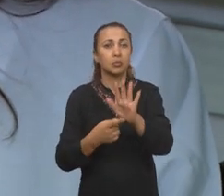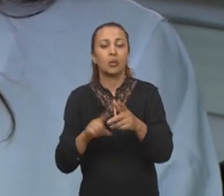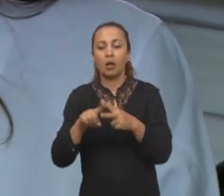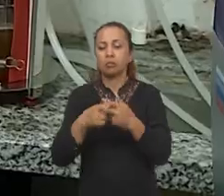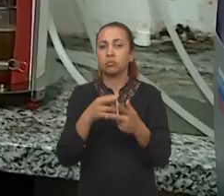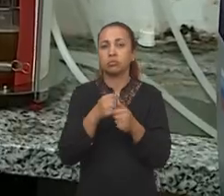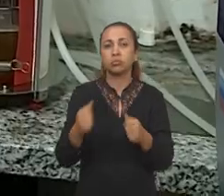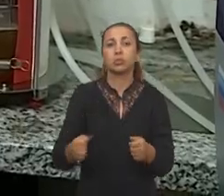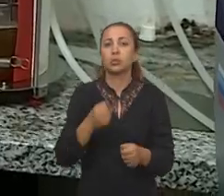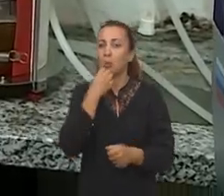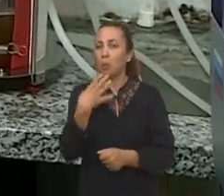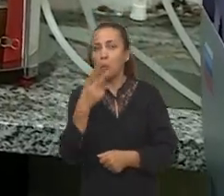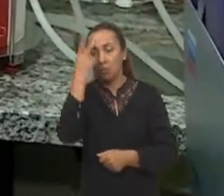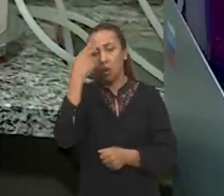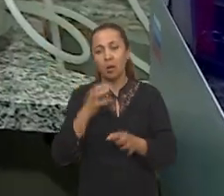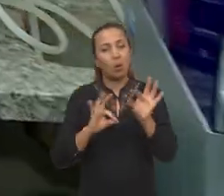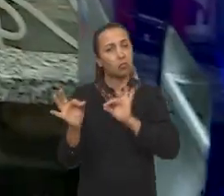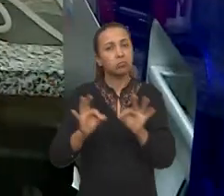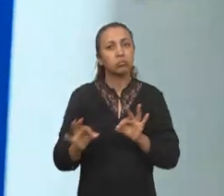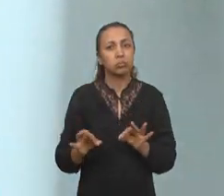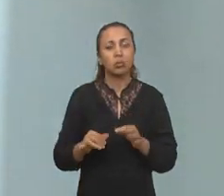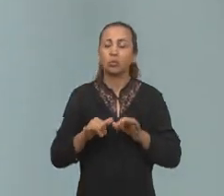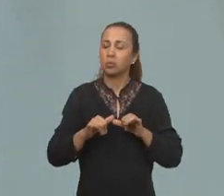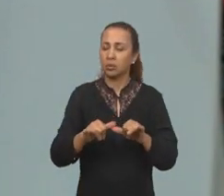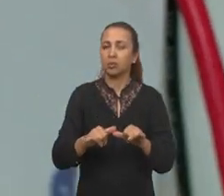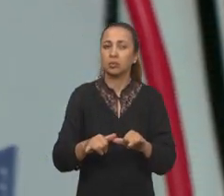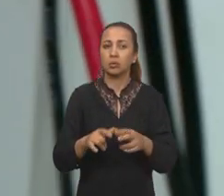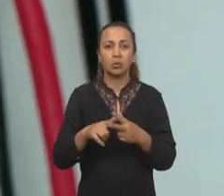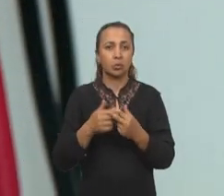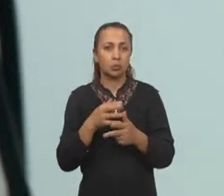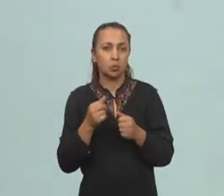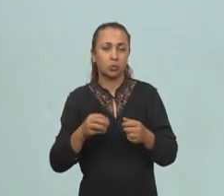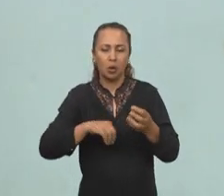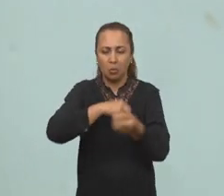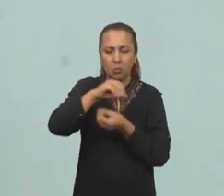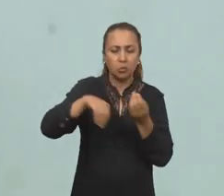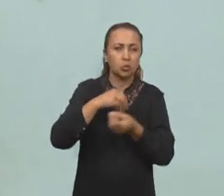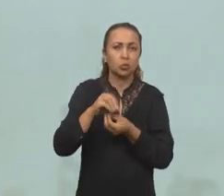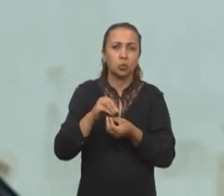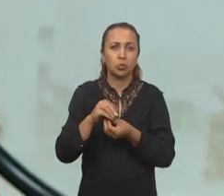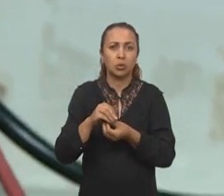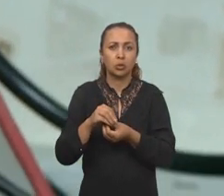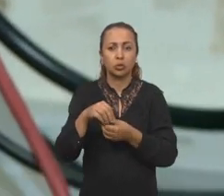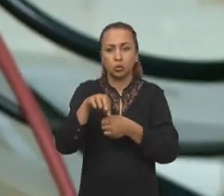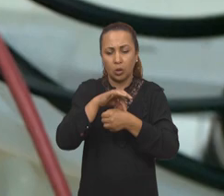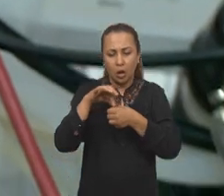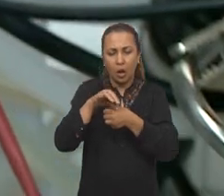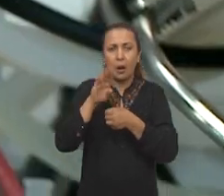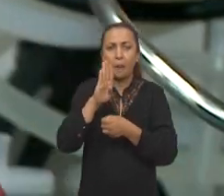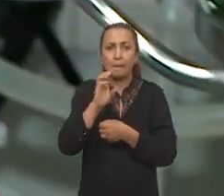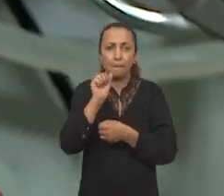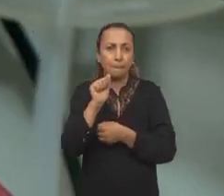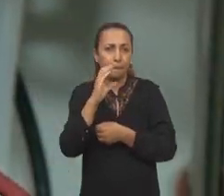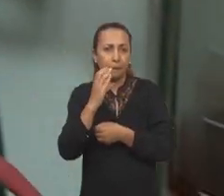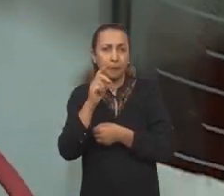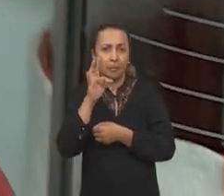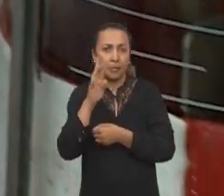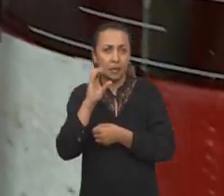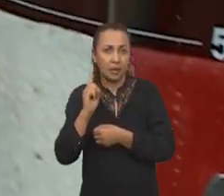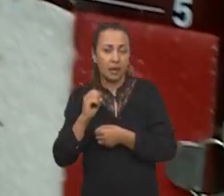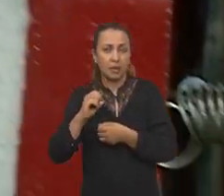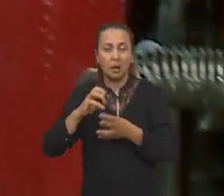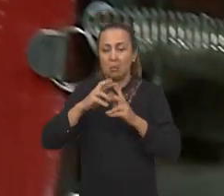produto biorremediador no Mercado né esse produto é uma mistura de bactérias que tem a formulação